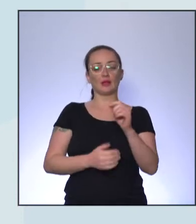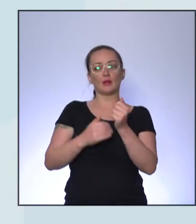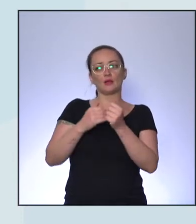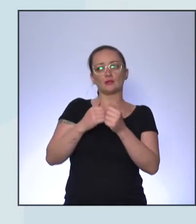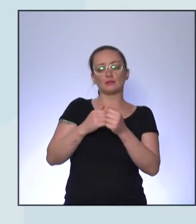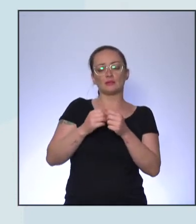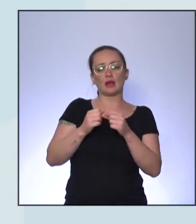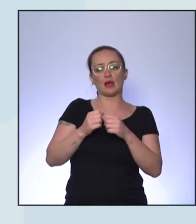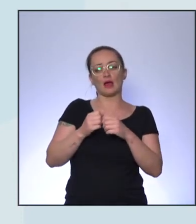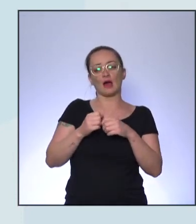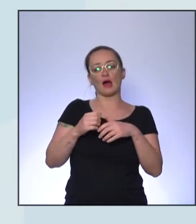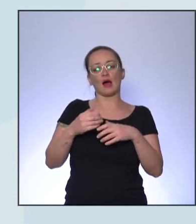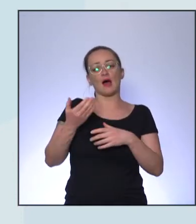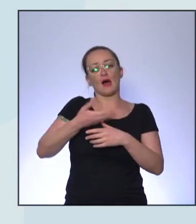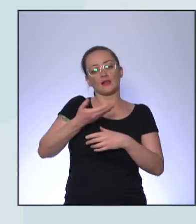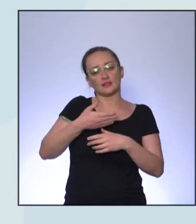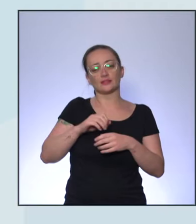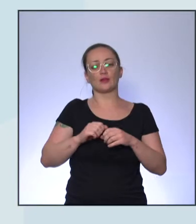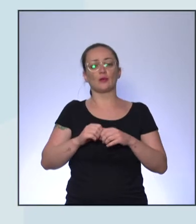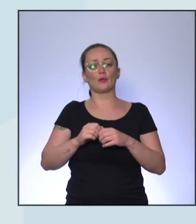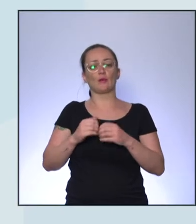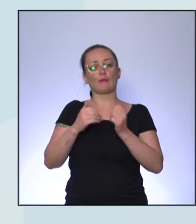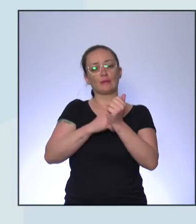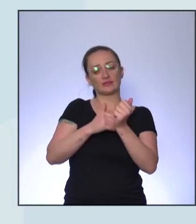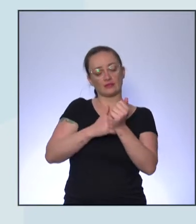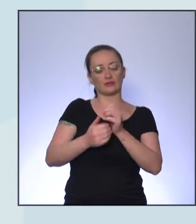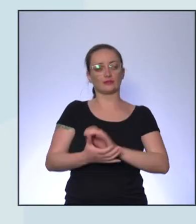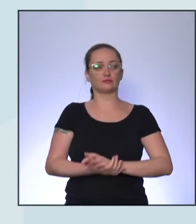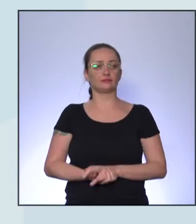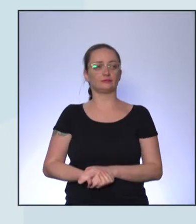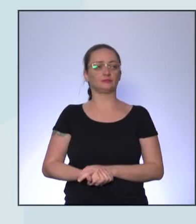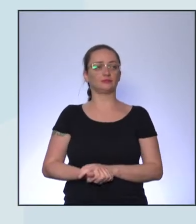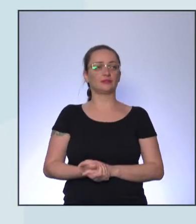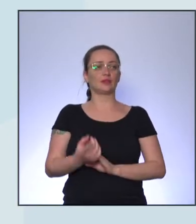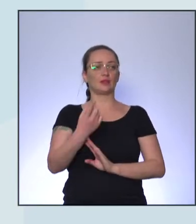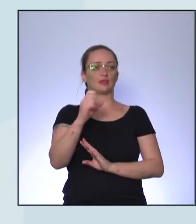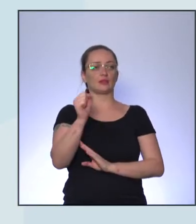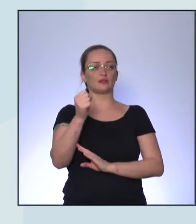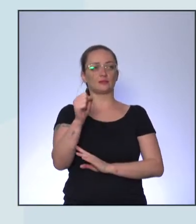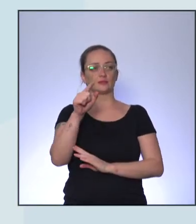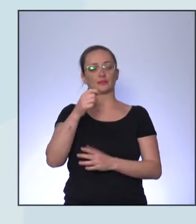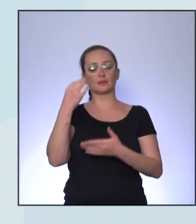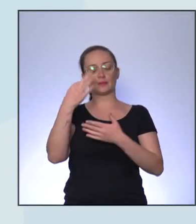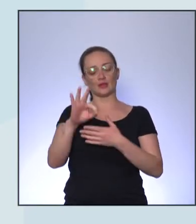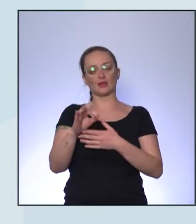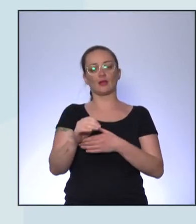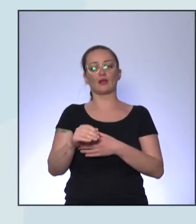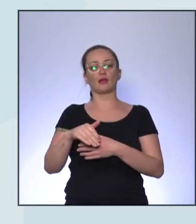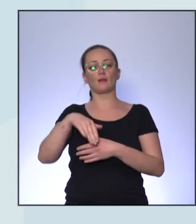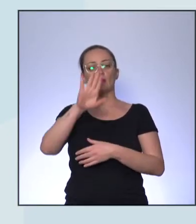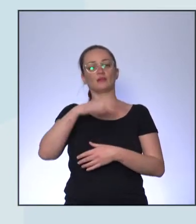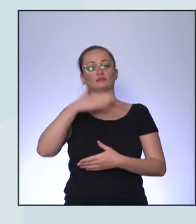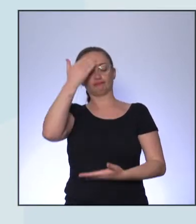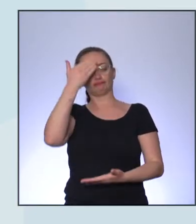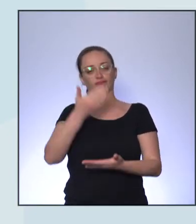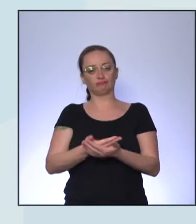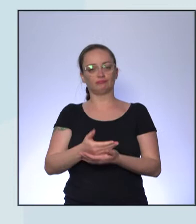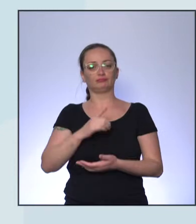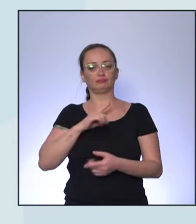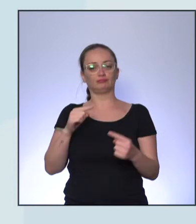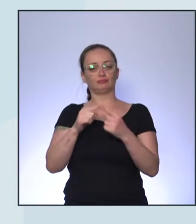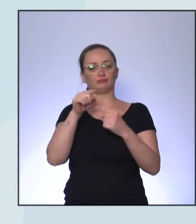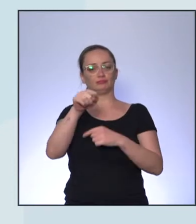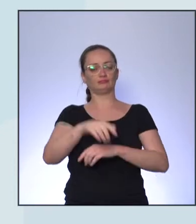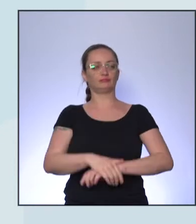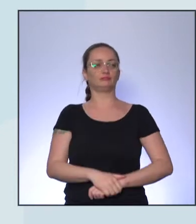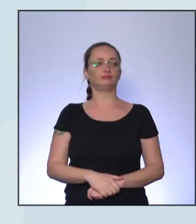e mistério. Então, de novo, mais 10 segundinhos para vocês marcarem a letra que mais vocês acreditam que tem uma afinidade.